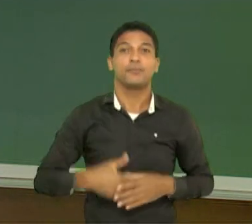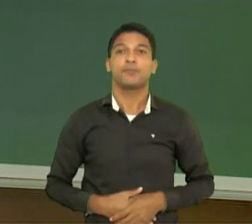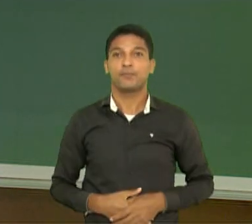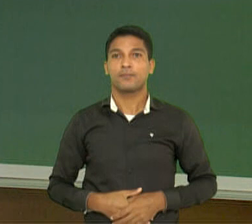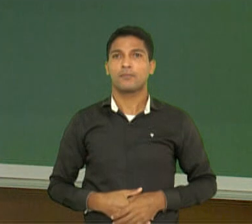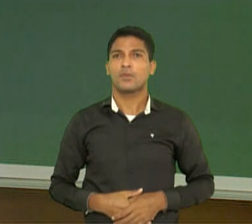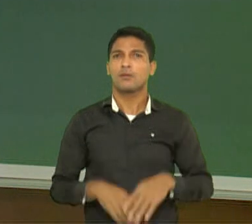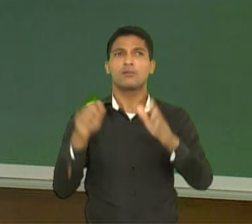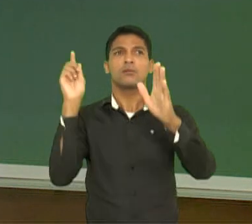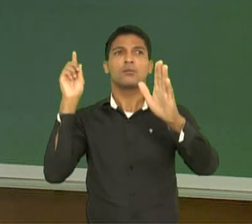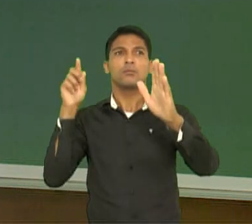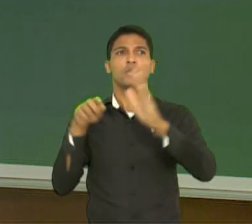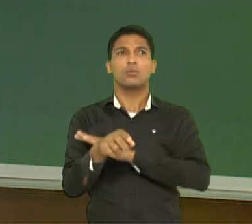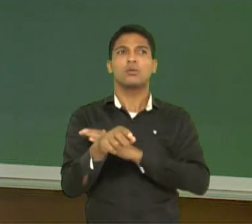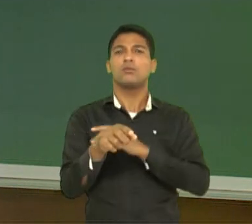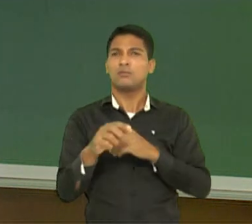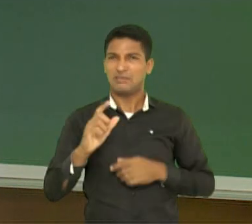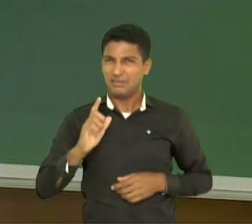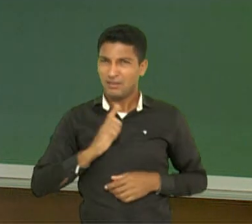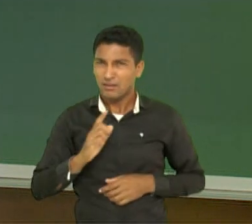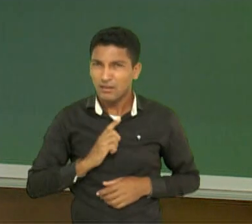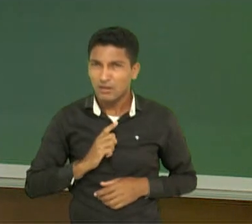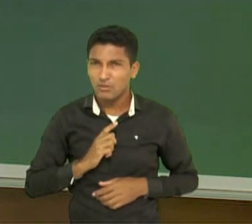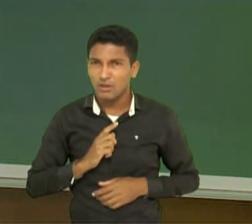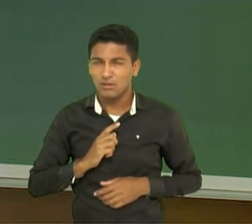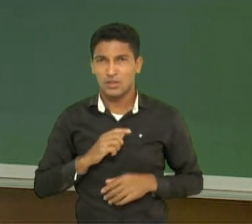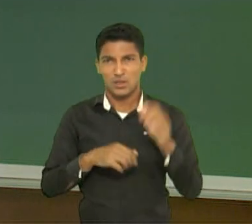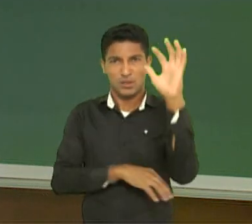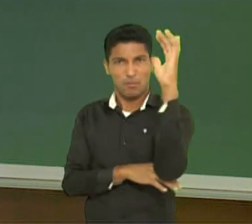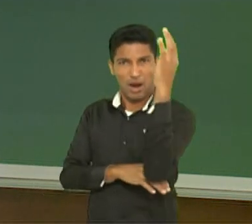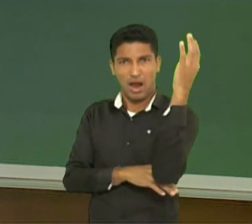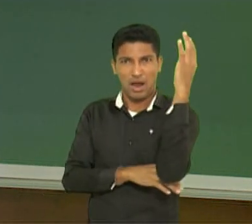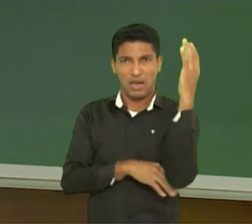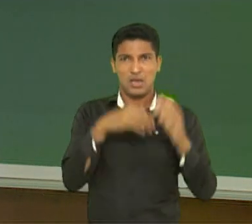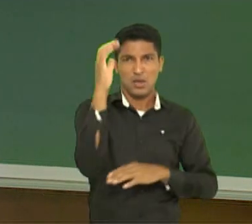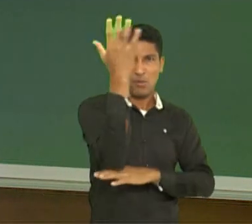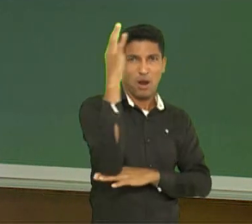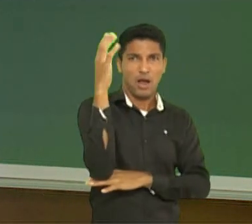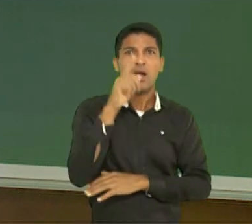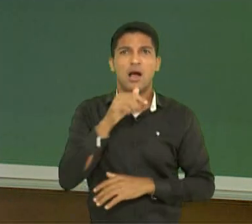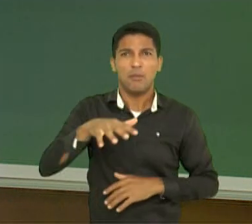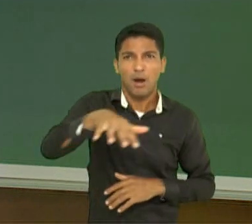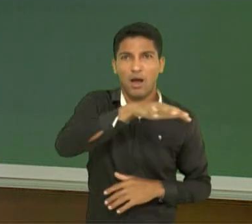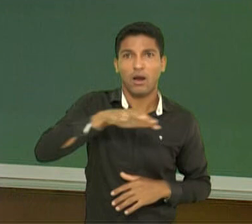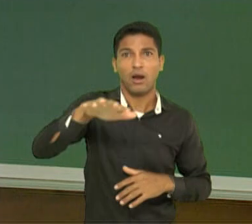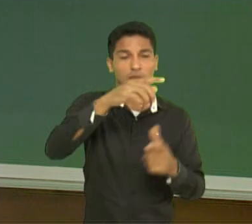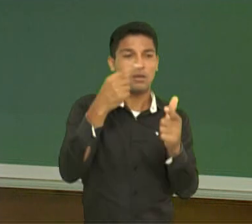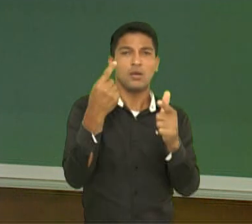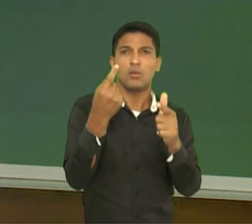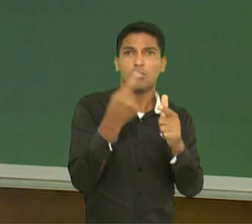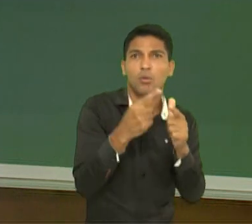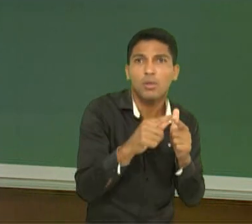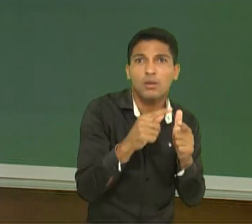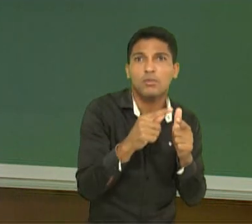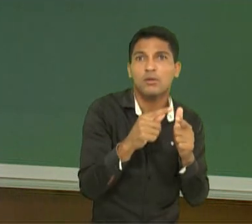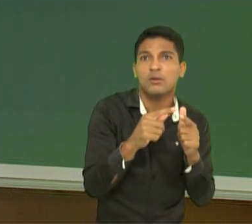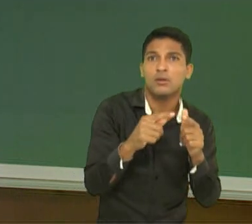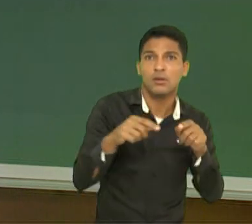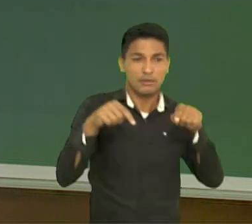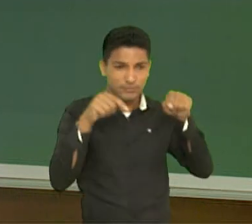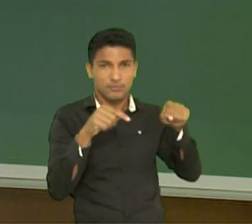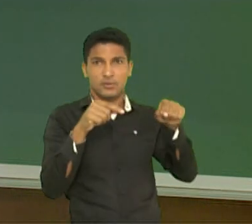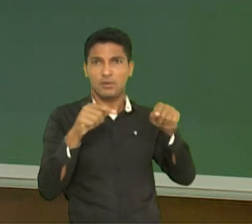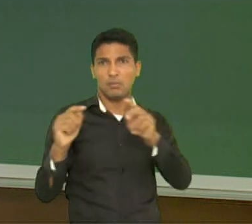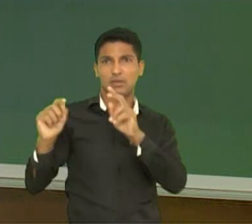perguntas. Existe relação entre as crises ambientais e a ação humana? Será que a ação humana interfere no meio ambiente de